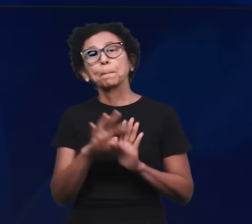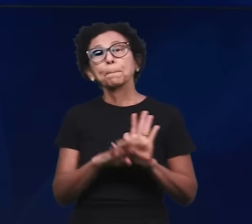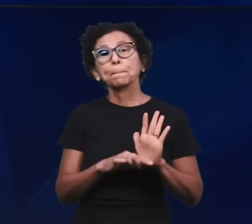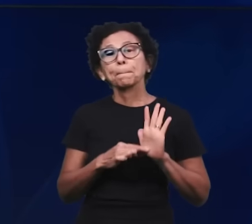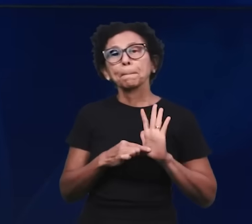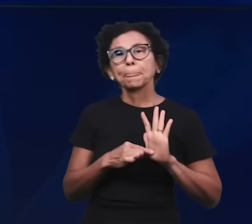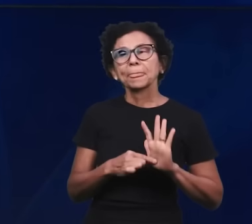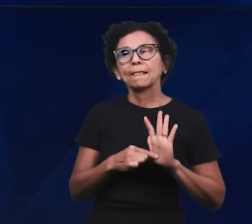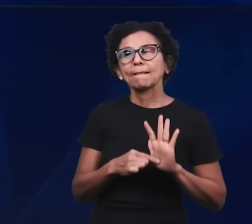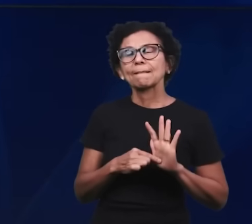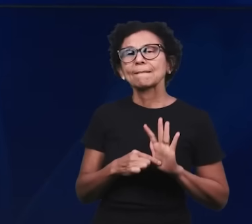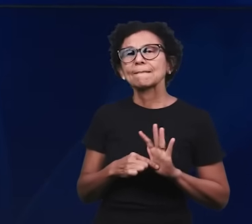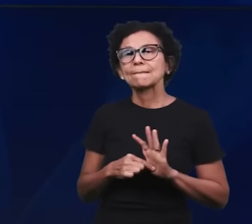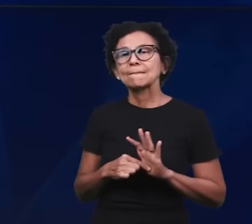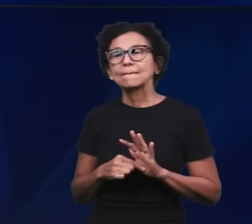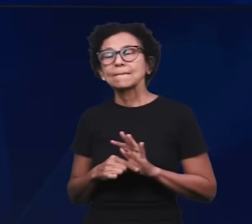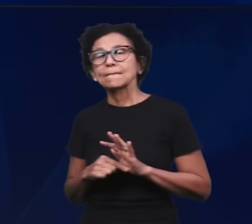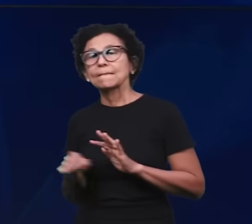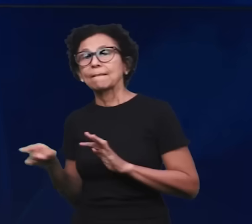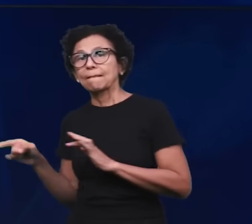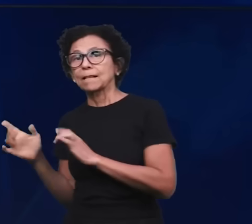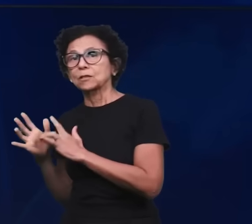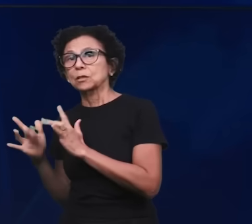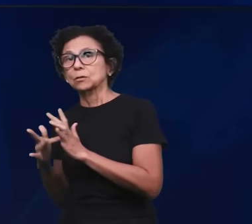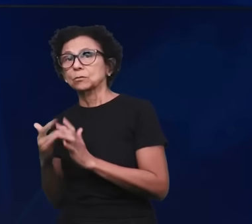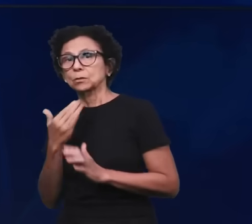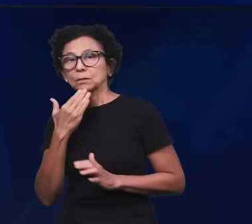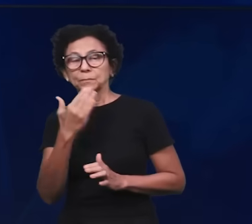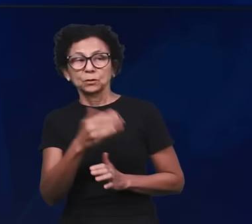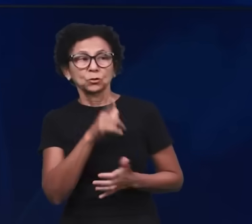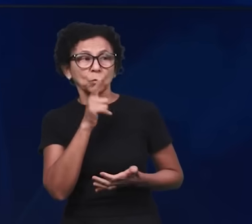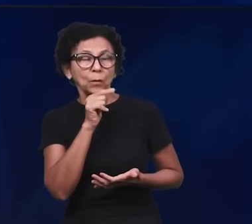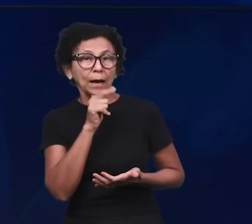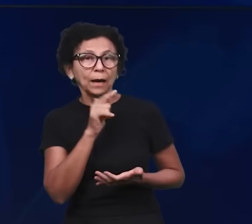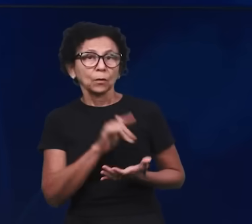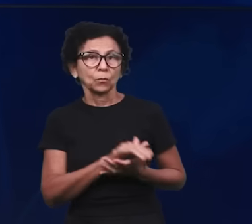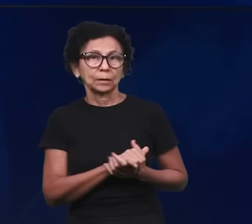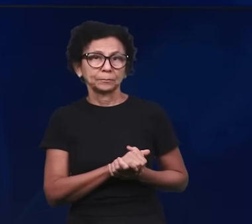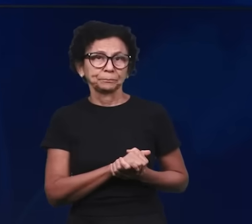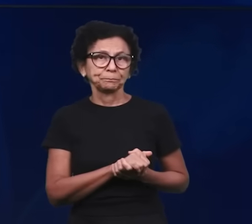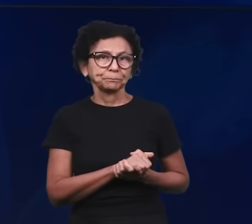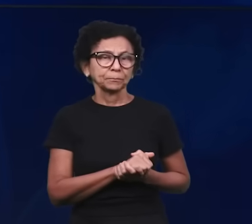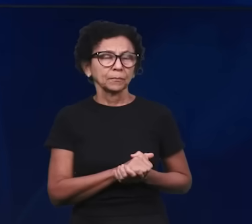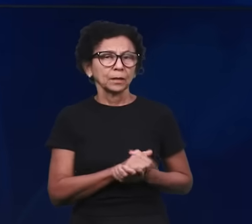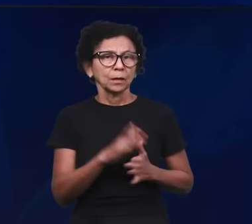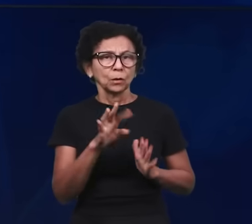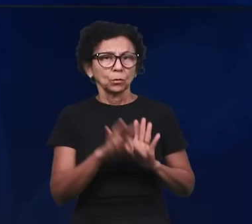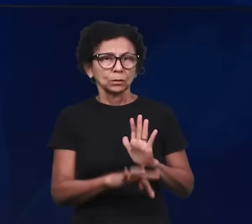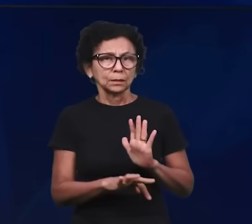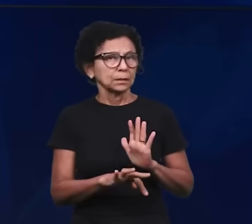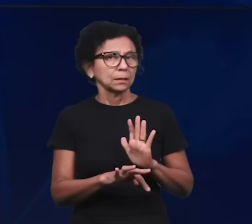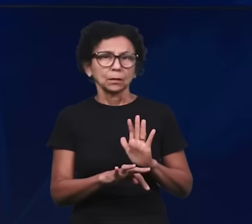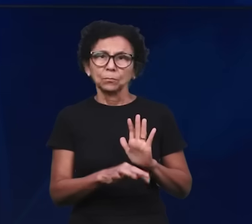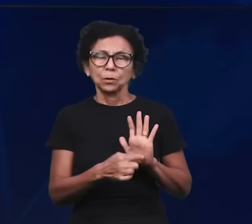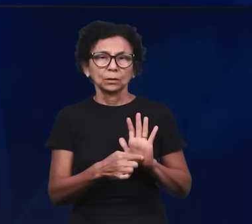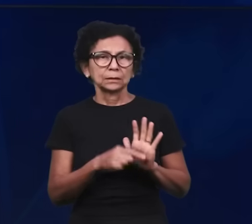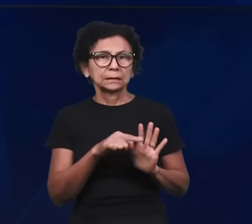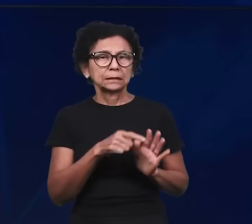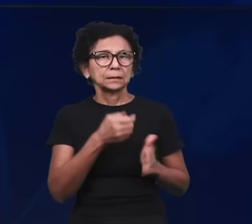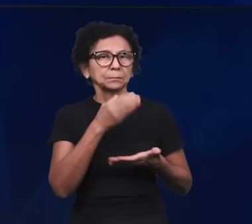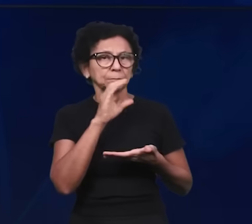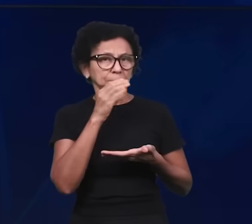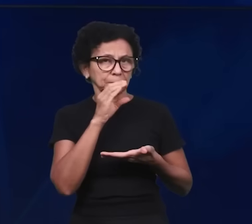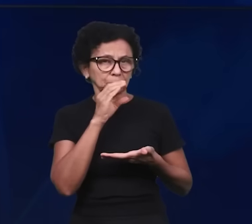o texto diz que Jesus, ele pediu água, embora não fale no texto que ele bebeu essa água, somente um motivo para evangelizar aquela